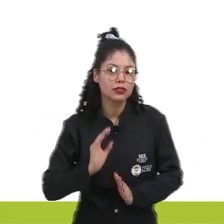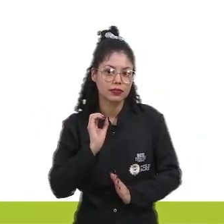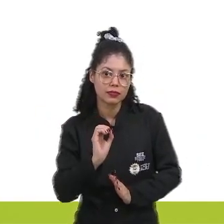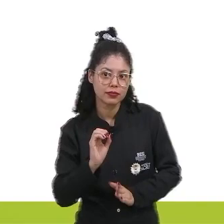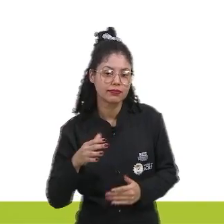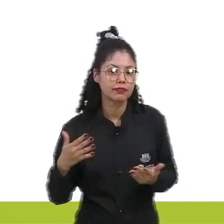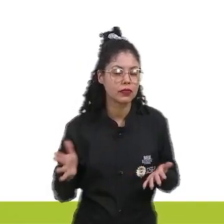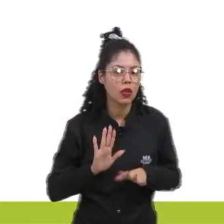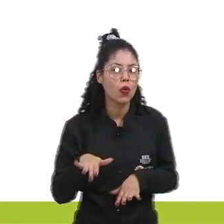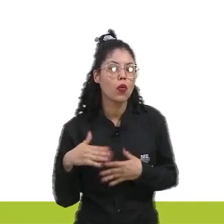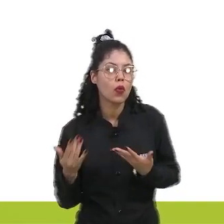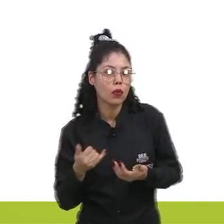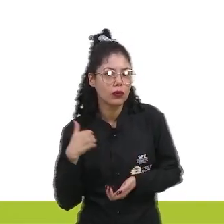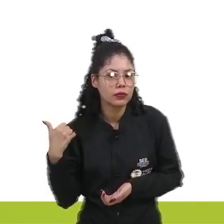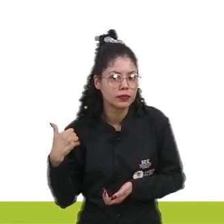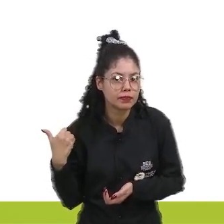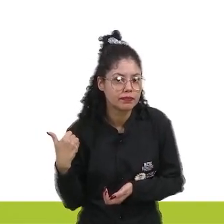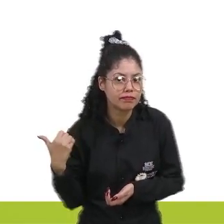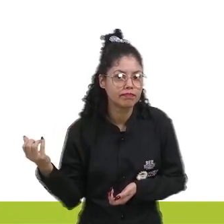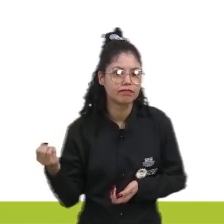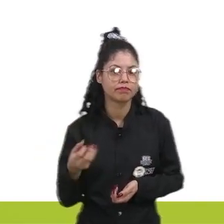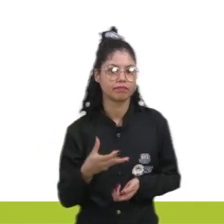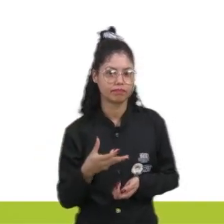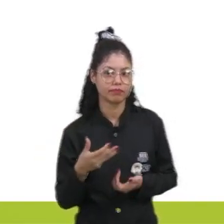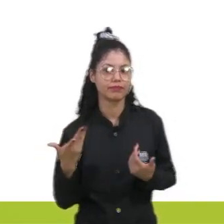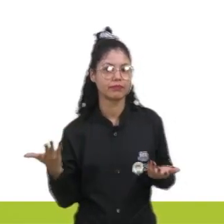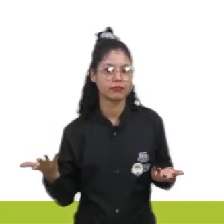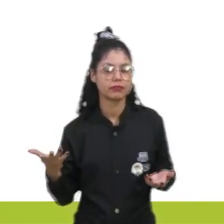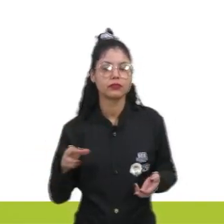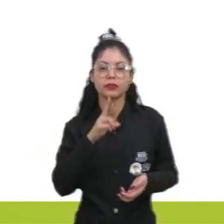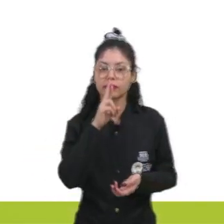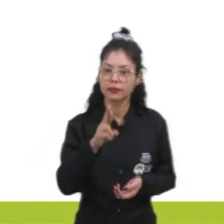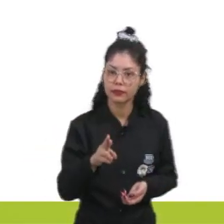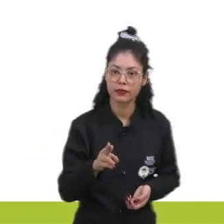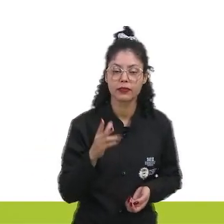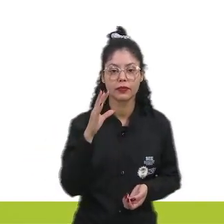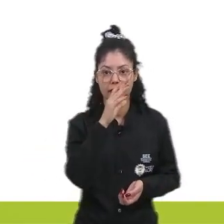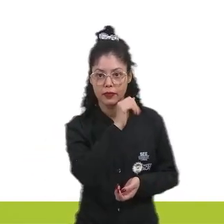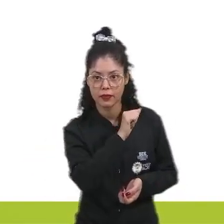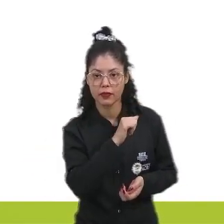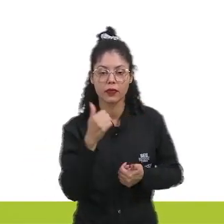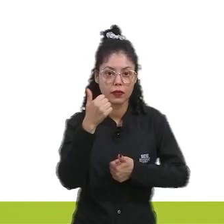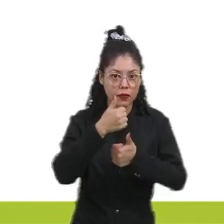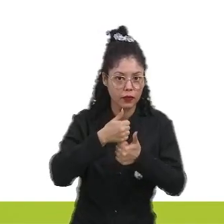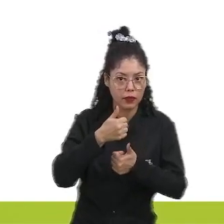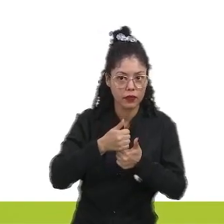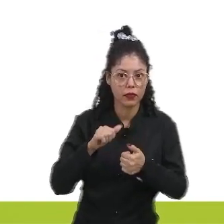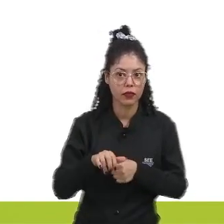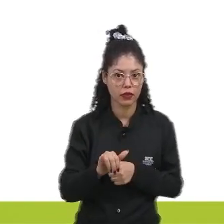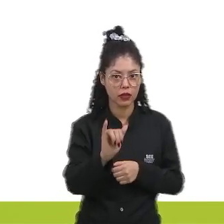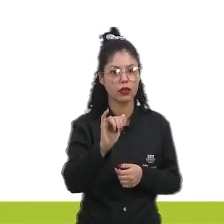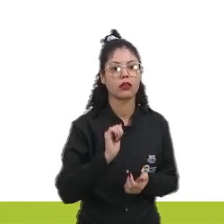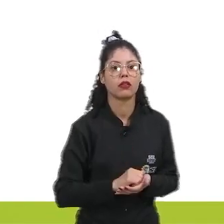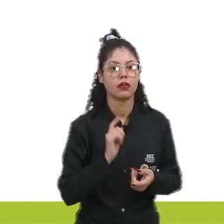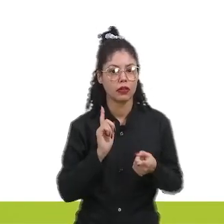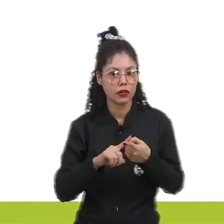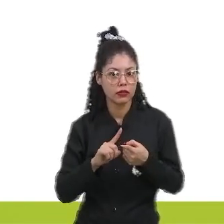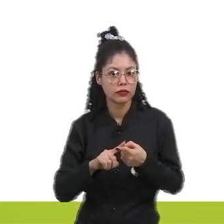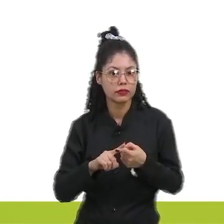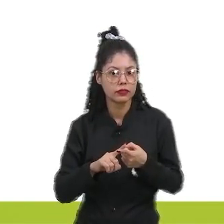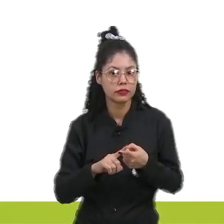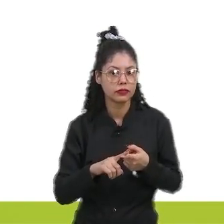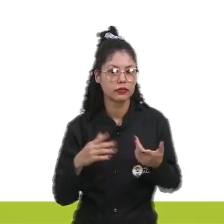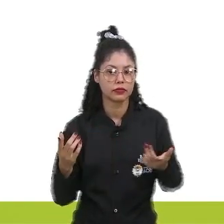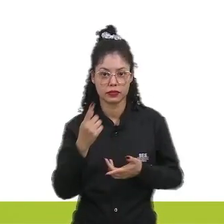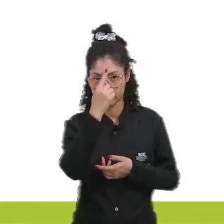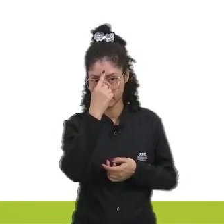né? Então qual é a idade da irmã mais nova? Então você faz o cálculo rapidinho, substitui o valor de y. Por que de y?